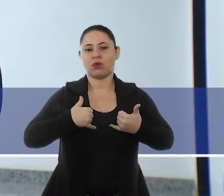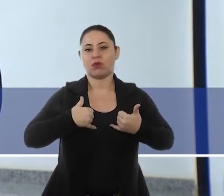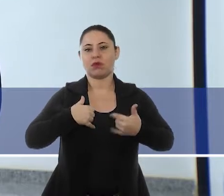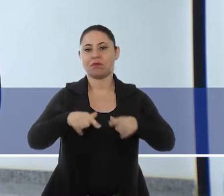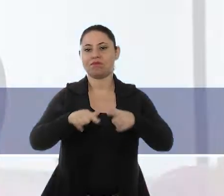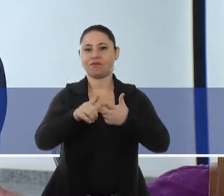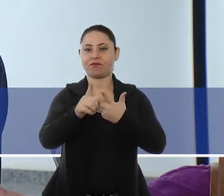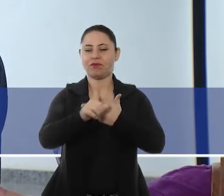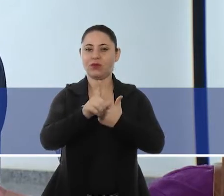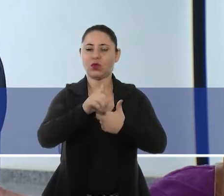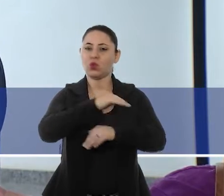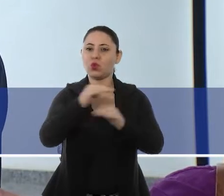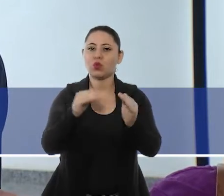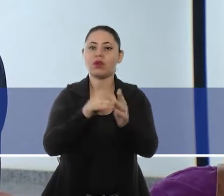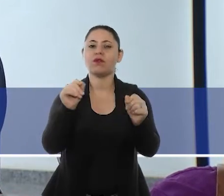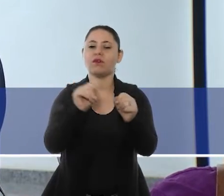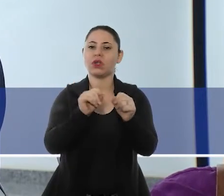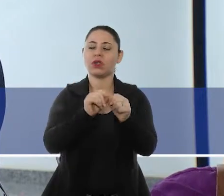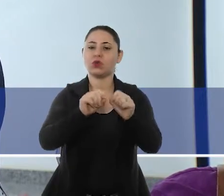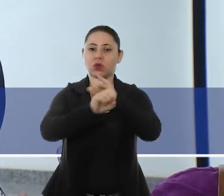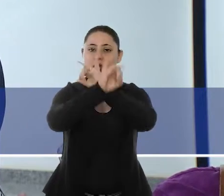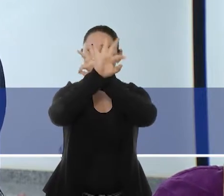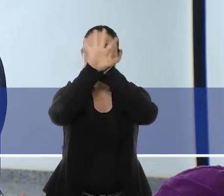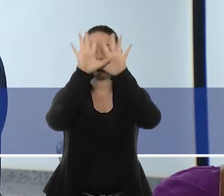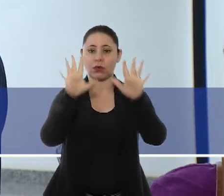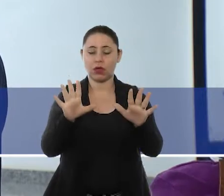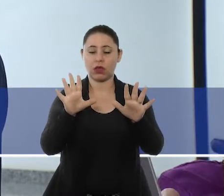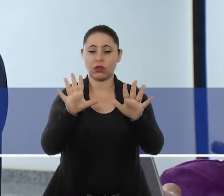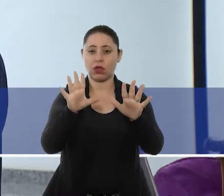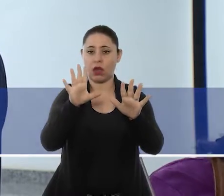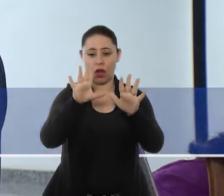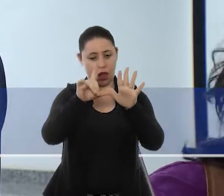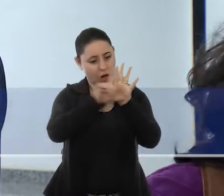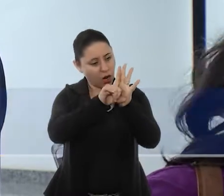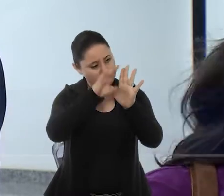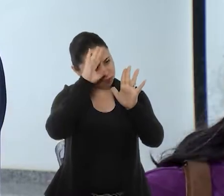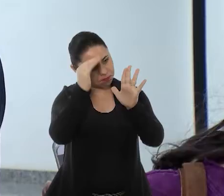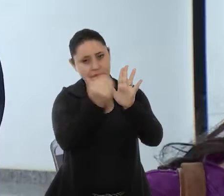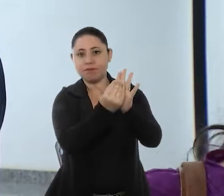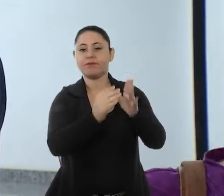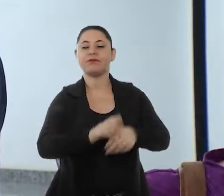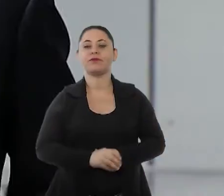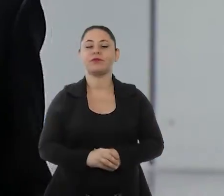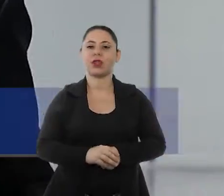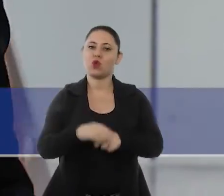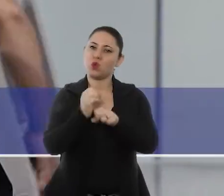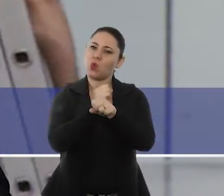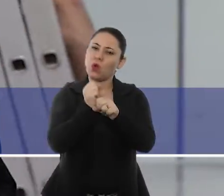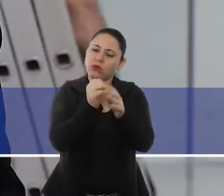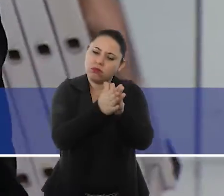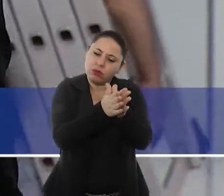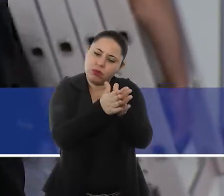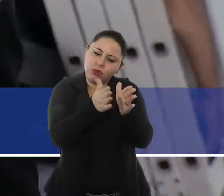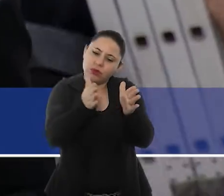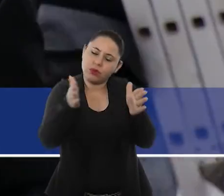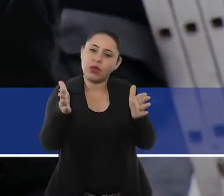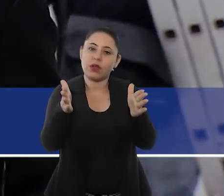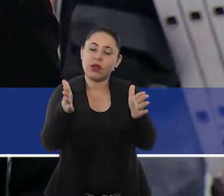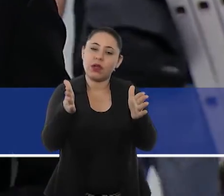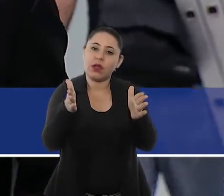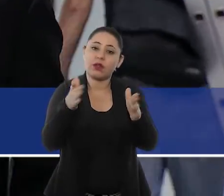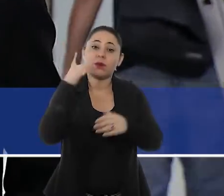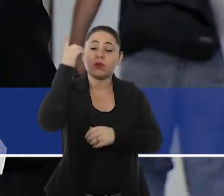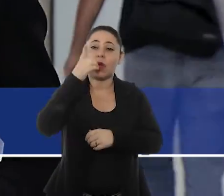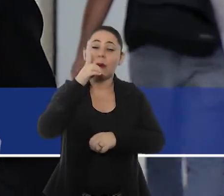no Poder Legislativo. Tudo que é feito aqui é feito de forma transparente, legal, obedecendo à lei. Durante o ano legislativo, os